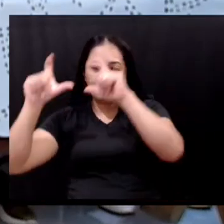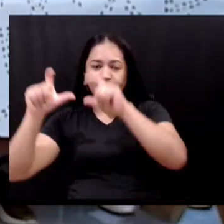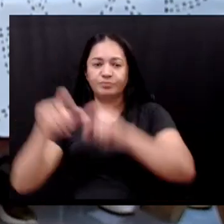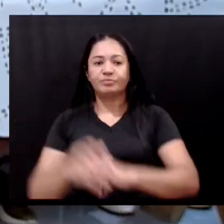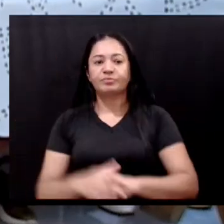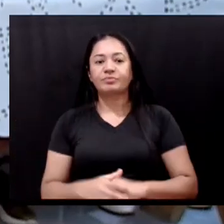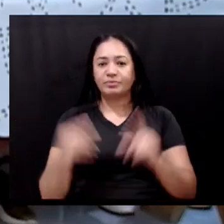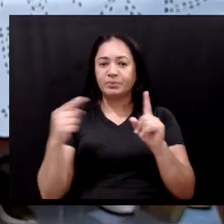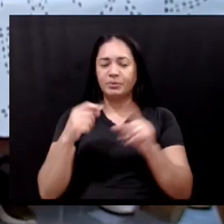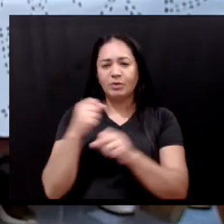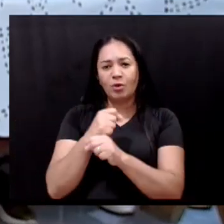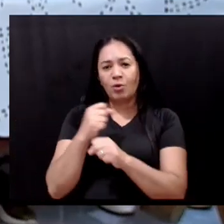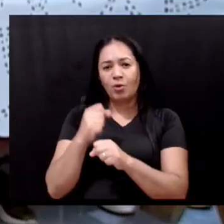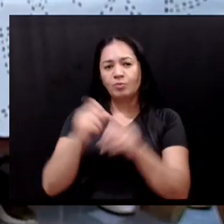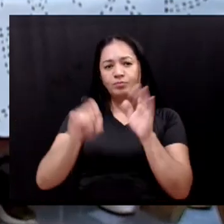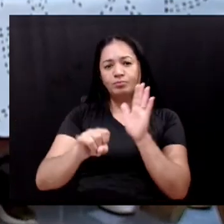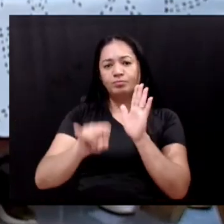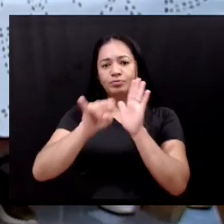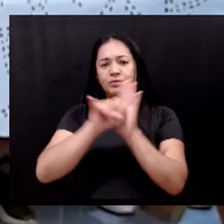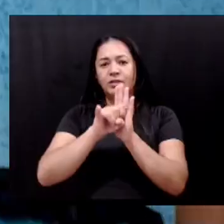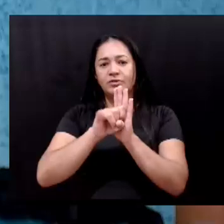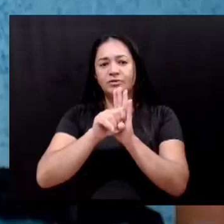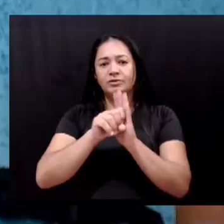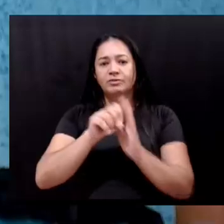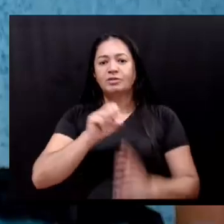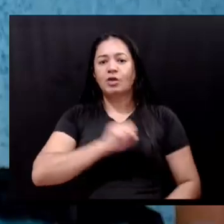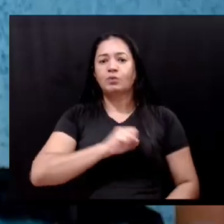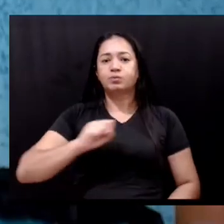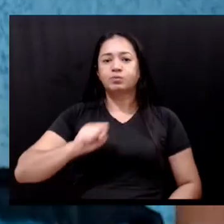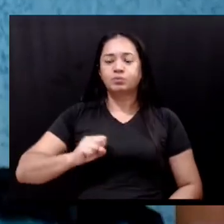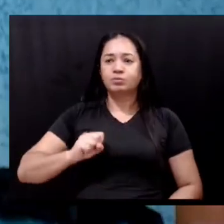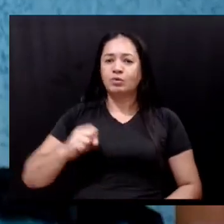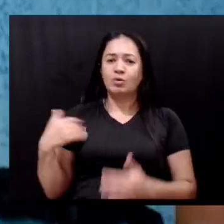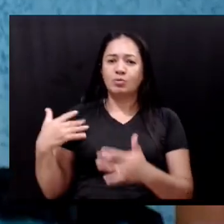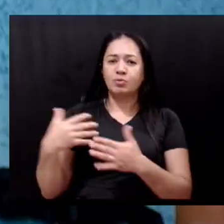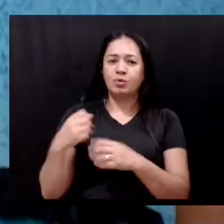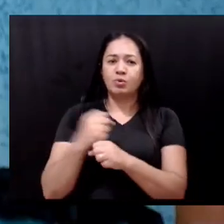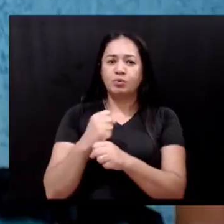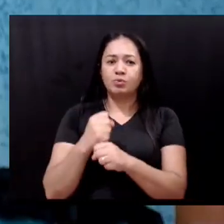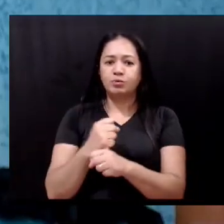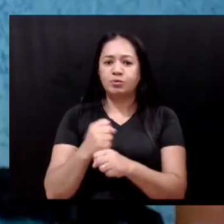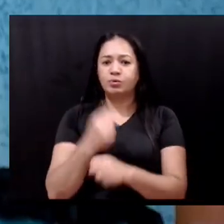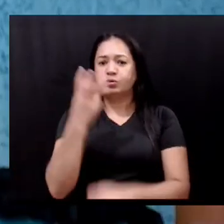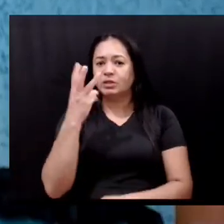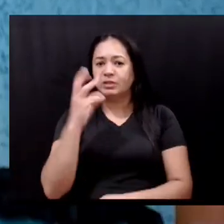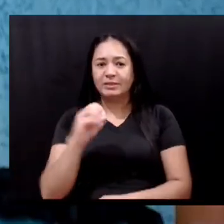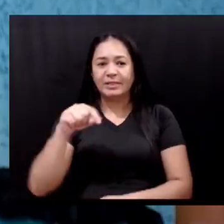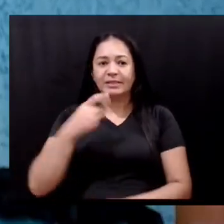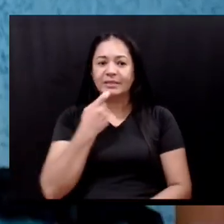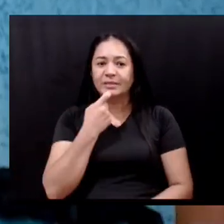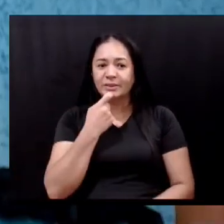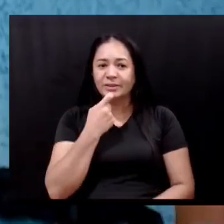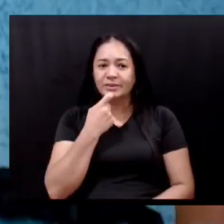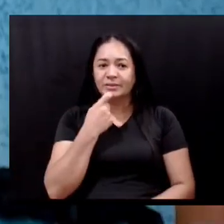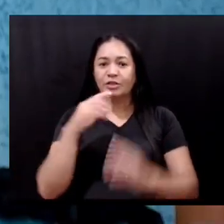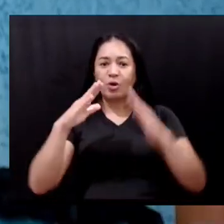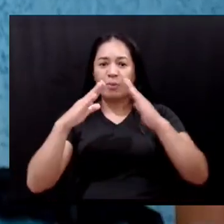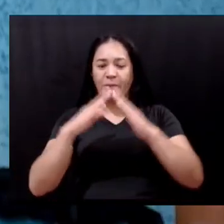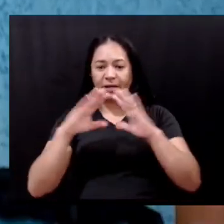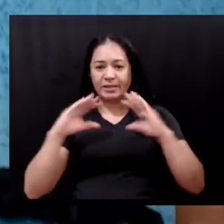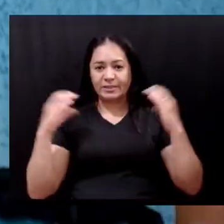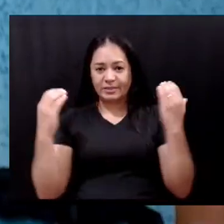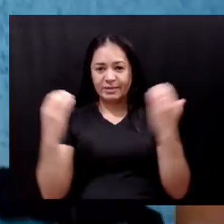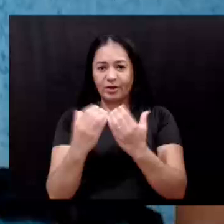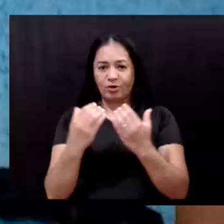identidade sacerdotal ao longo de mais de 30 anos, mantendo em Campinas uma casa da comunidade tradicional de